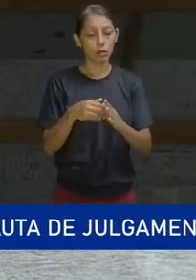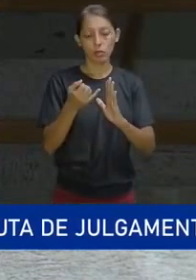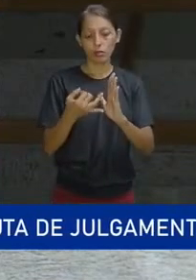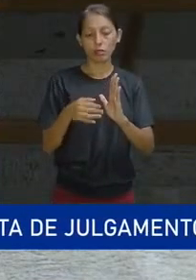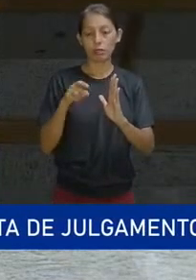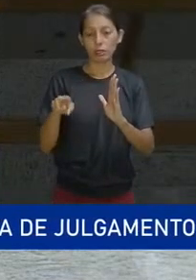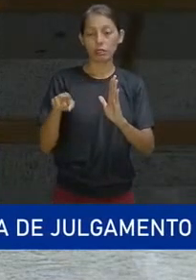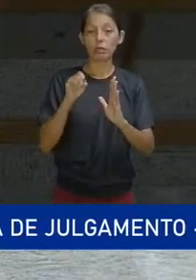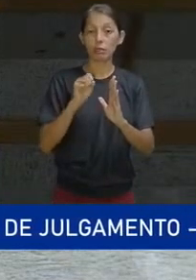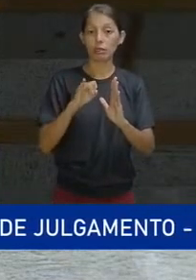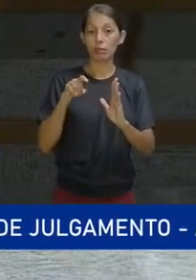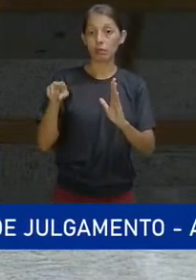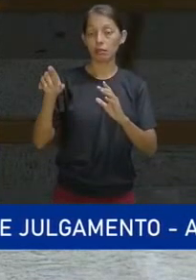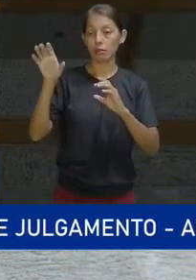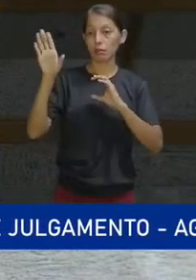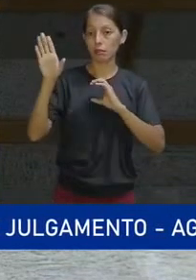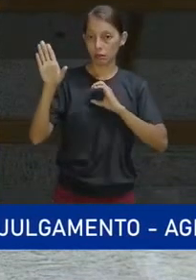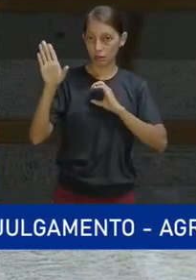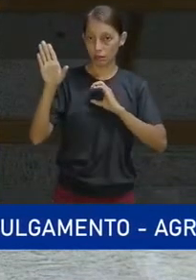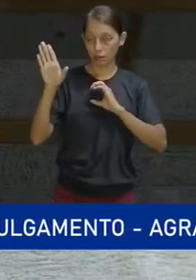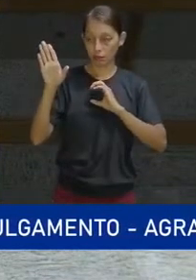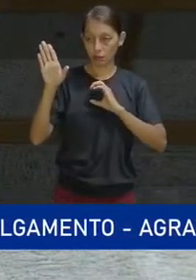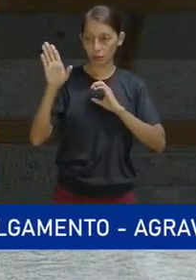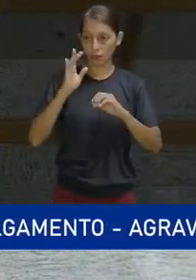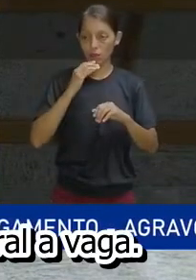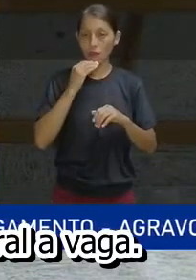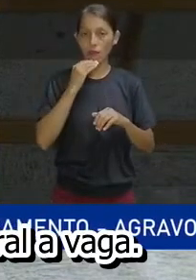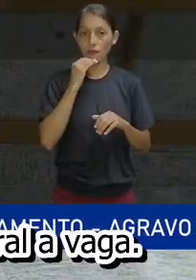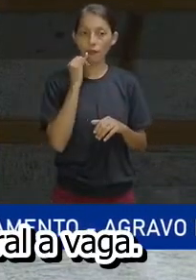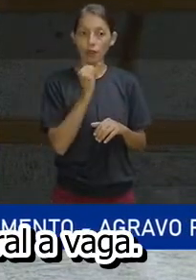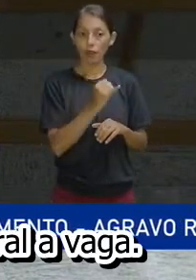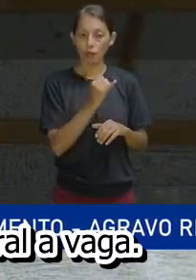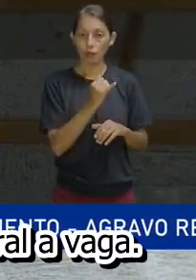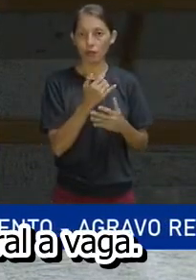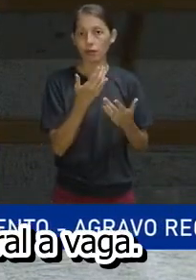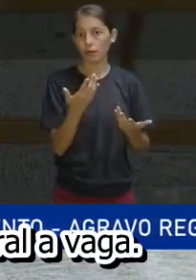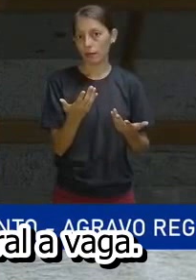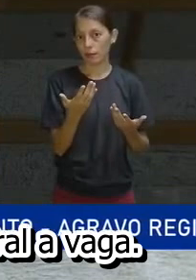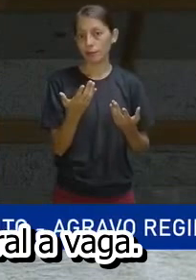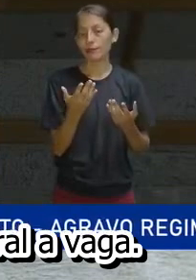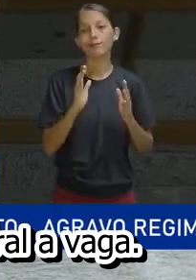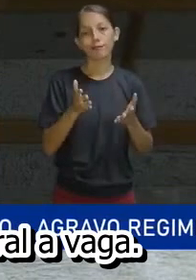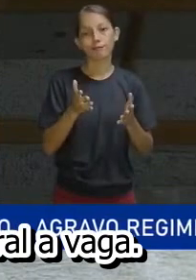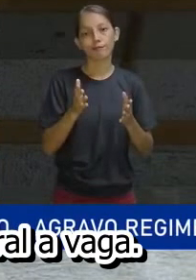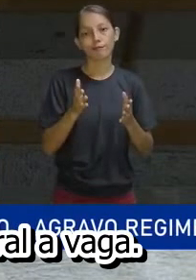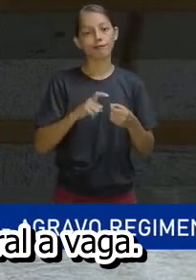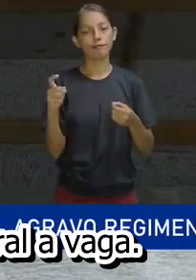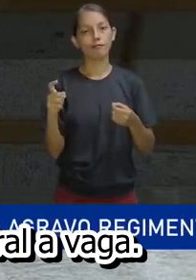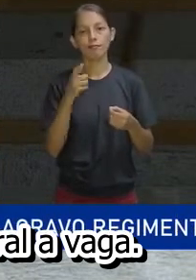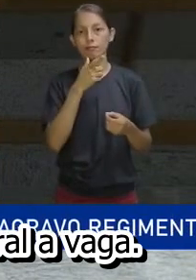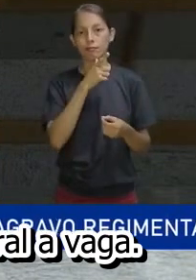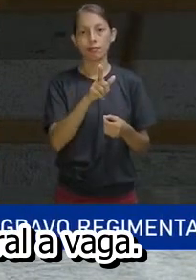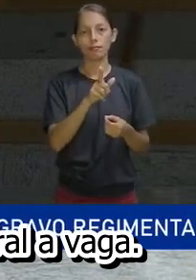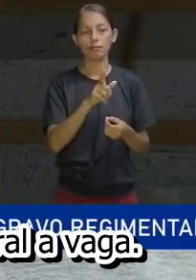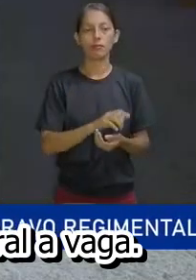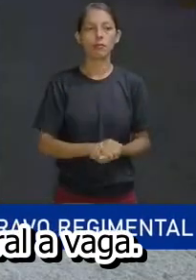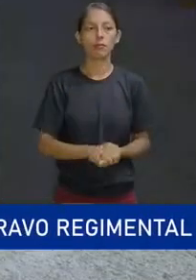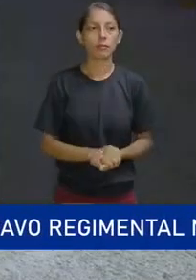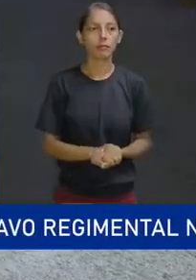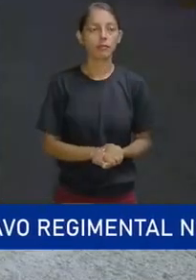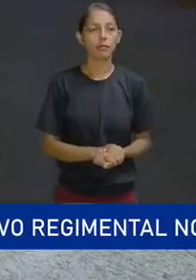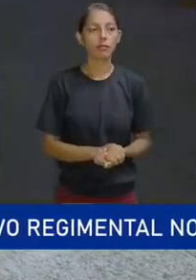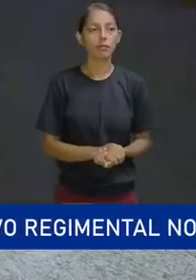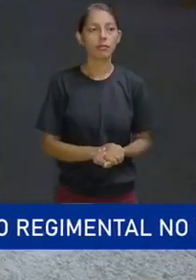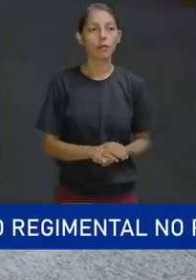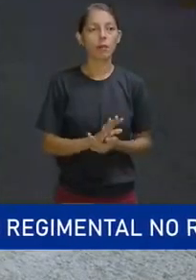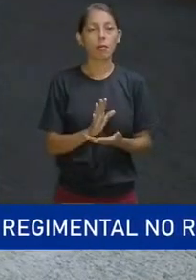partido anue, isso é automático. Se o partido não anue, o partido pleiteia na Justiça Eleitoral a vaga.